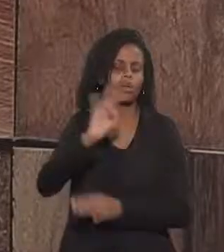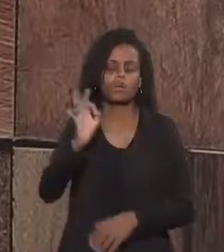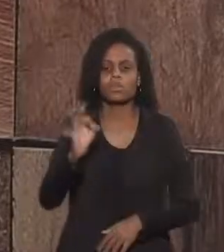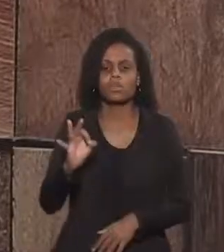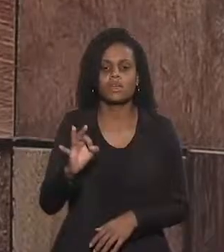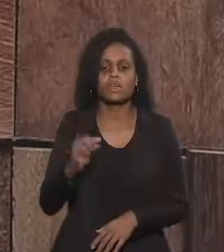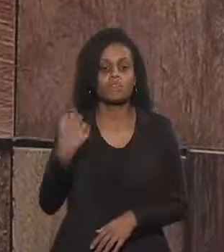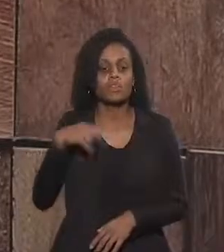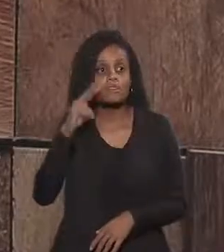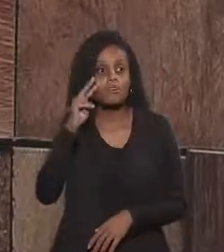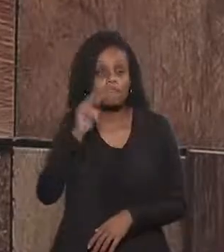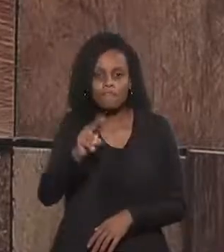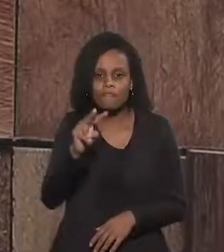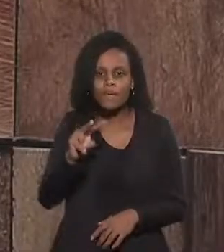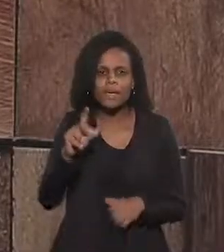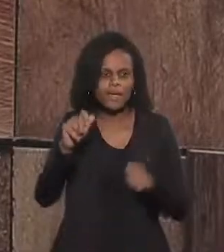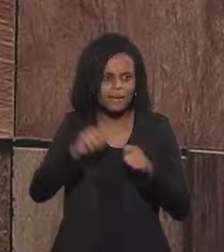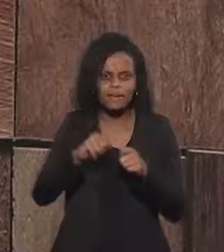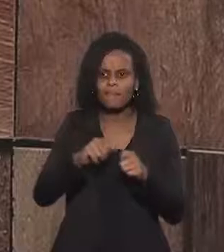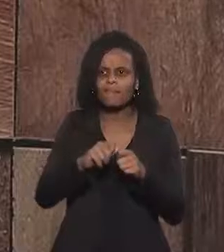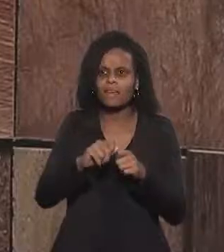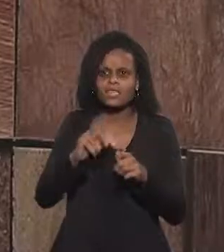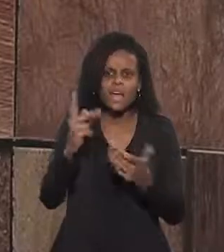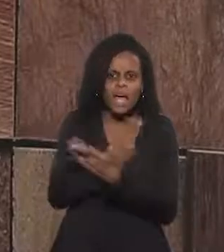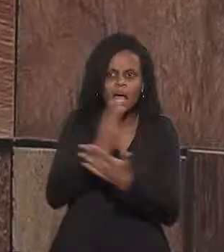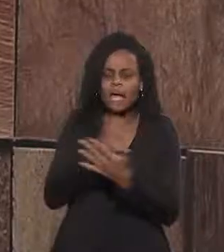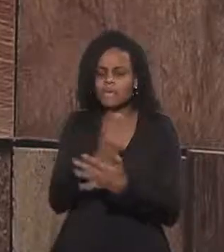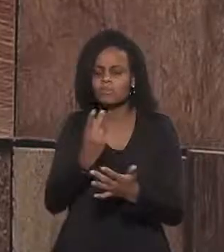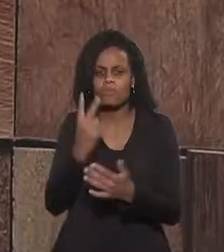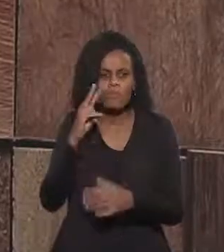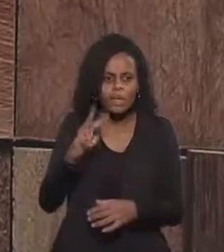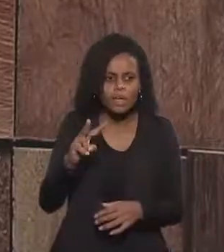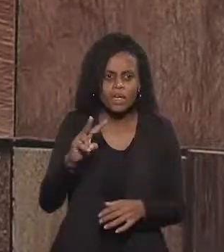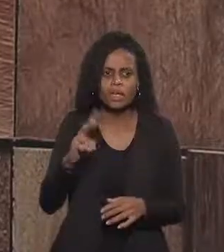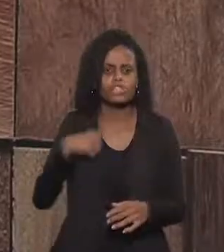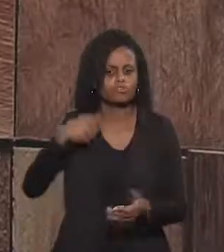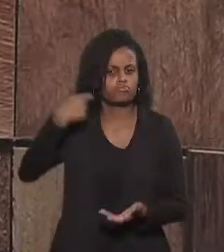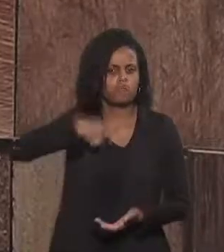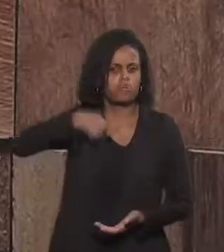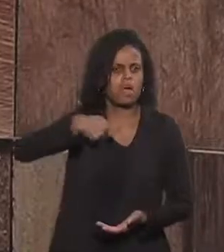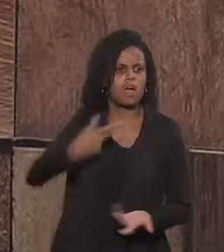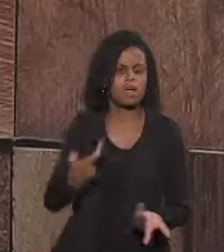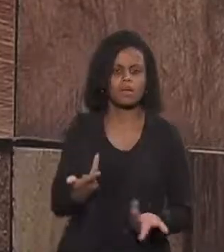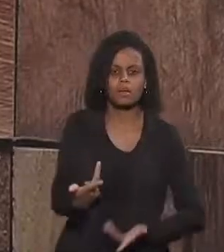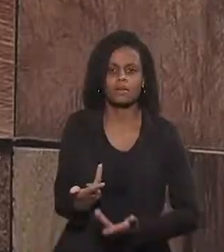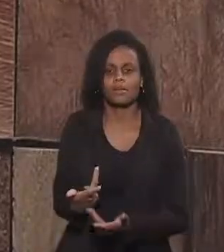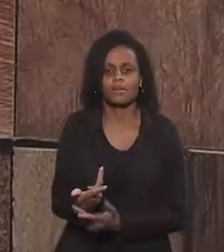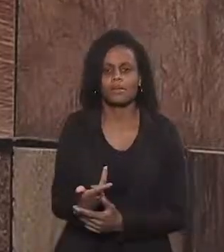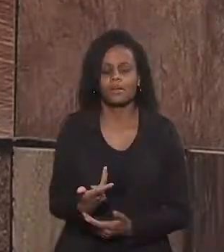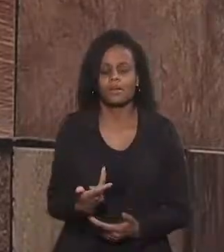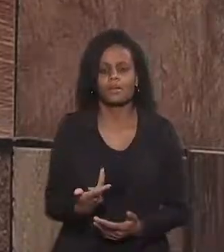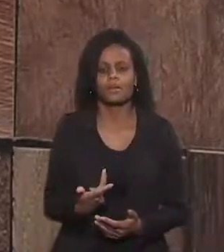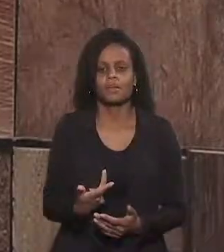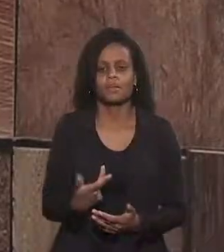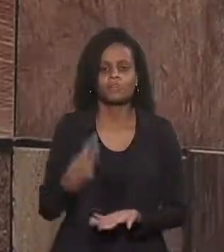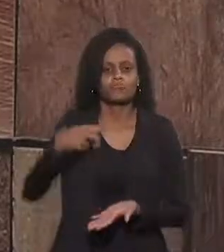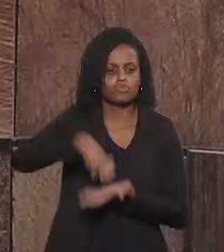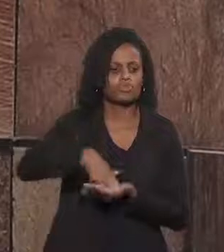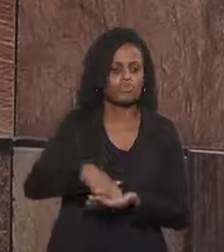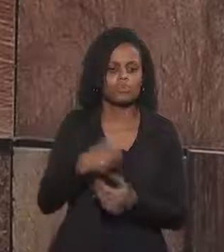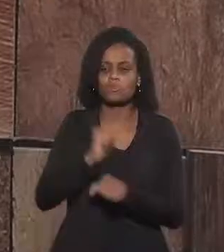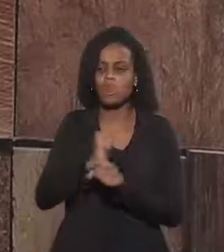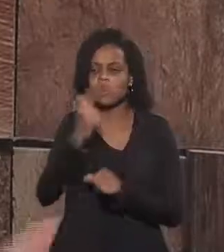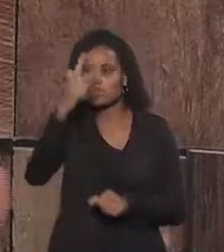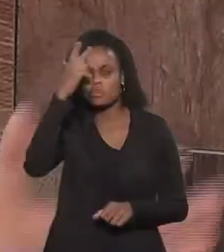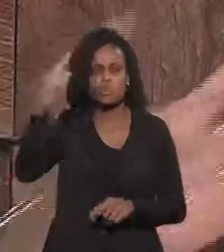Quando a gente vê que tem alguma falha, a gente se pune, a gente mesmo se pune, entendeu?